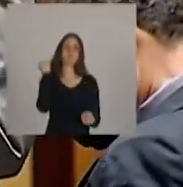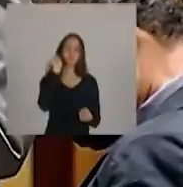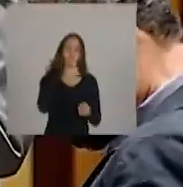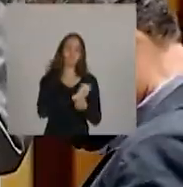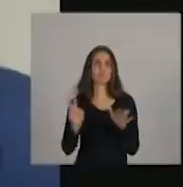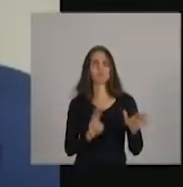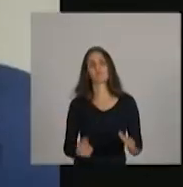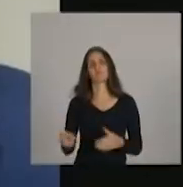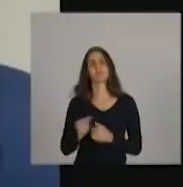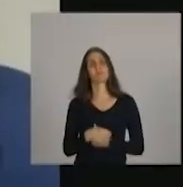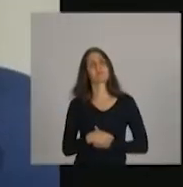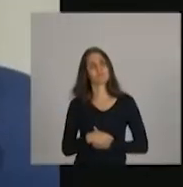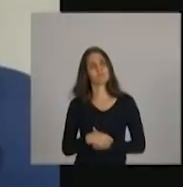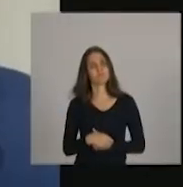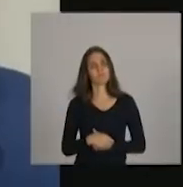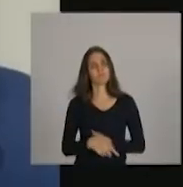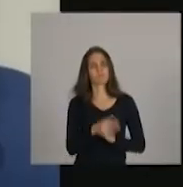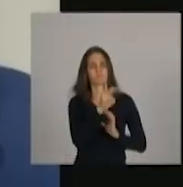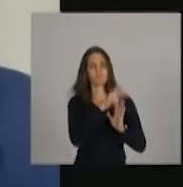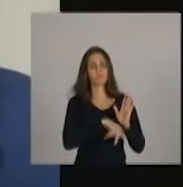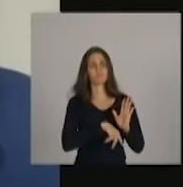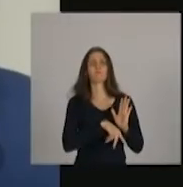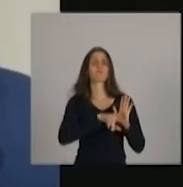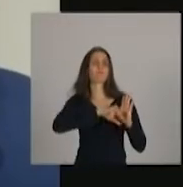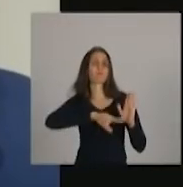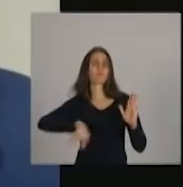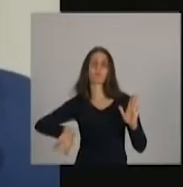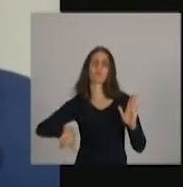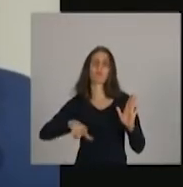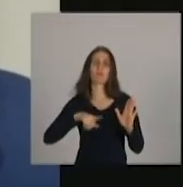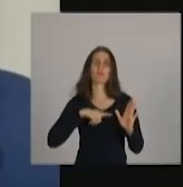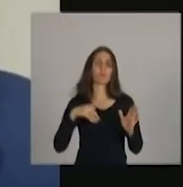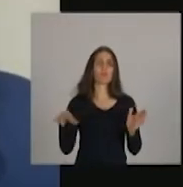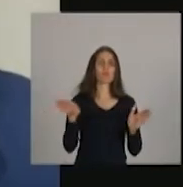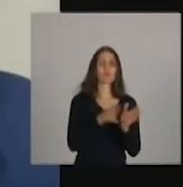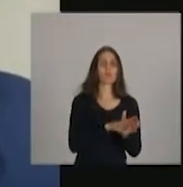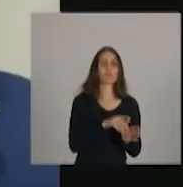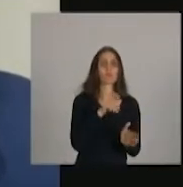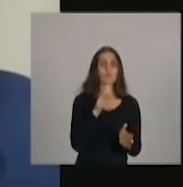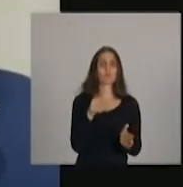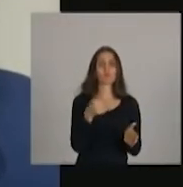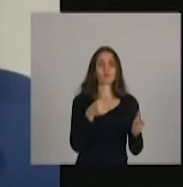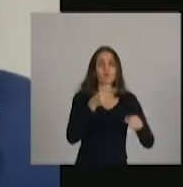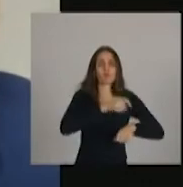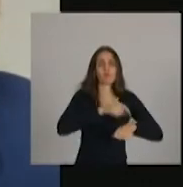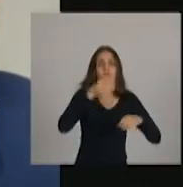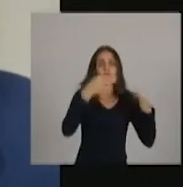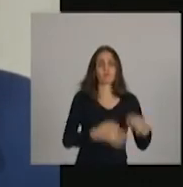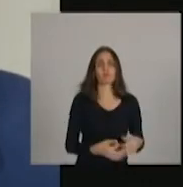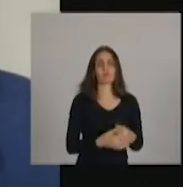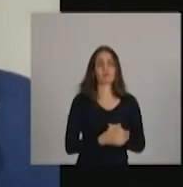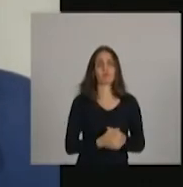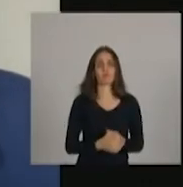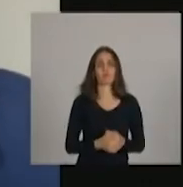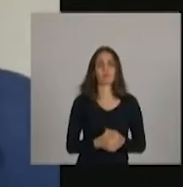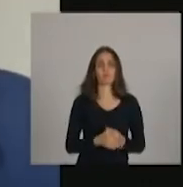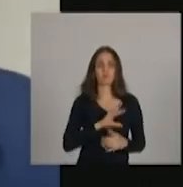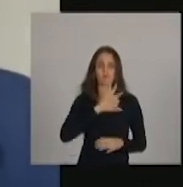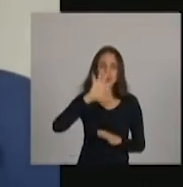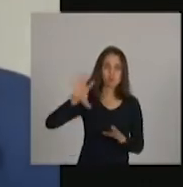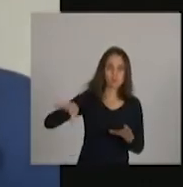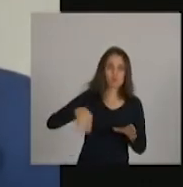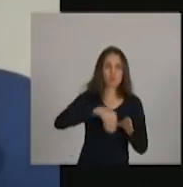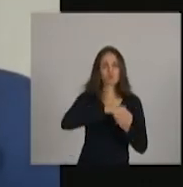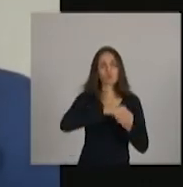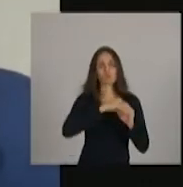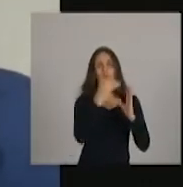desse veto. Esses projetos de veto não estão chegando à Comissão de Justiça. O que nós fizemos? Nós incluímos todos eles